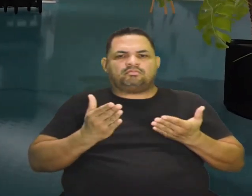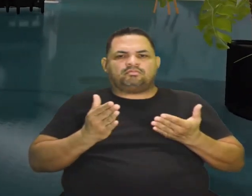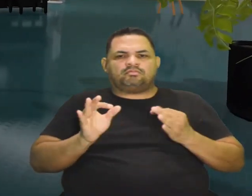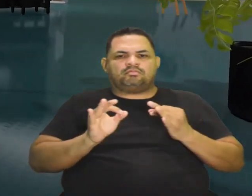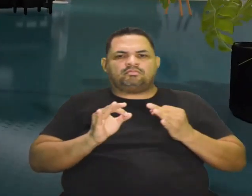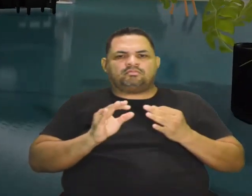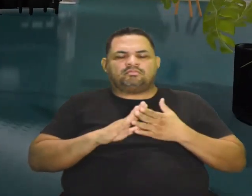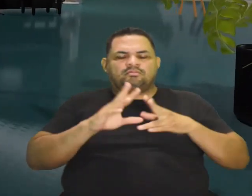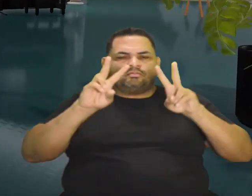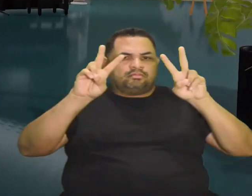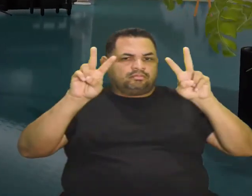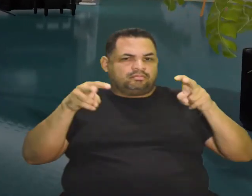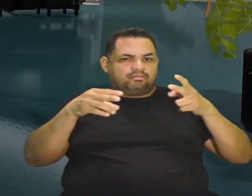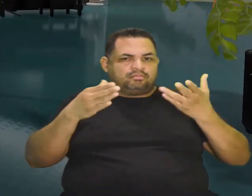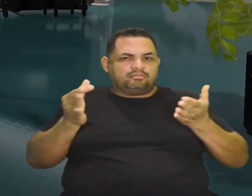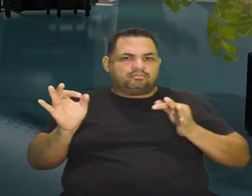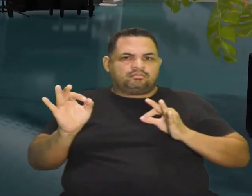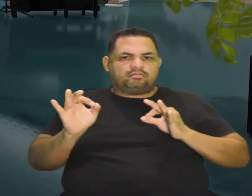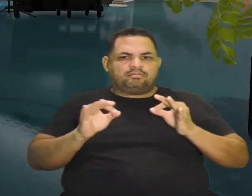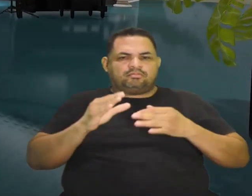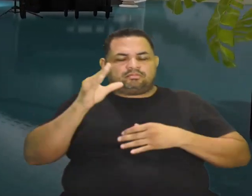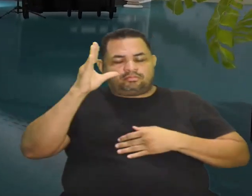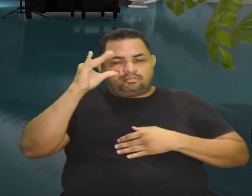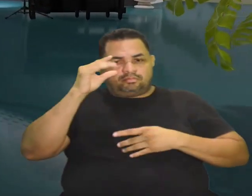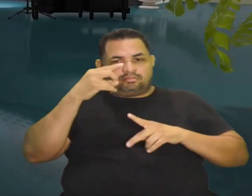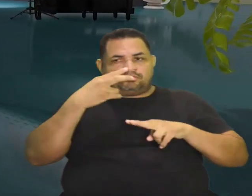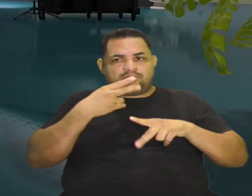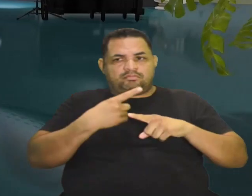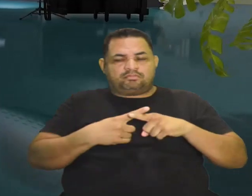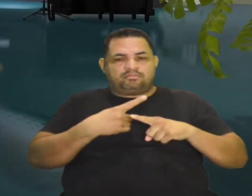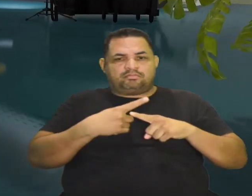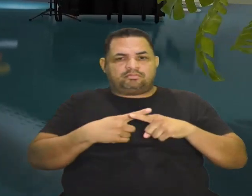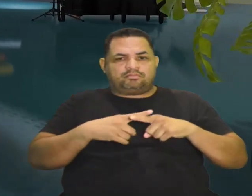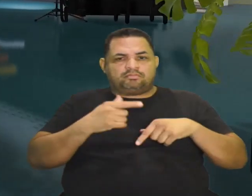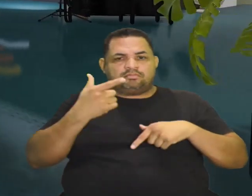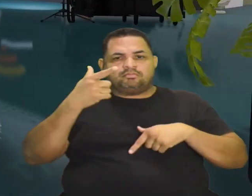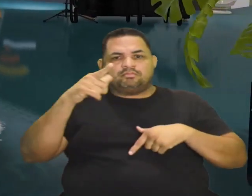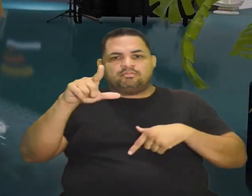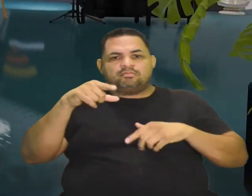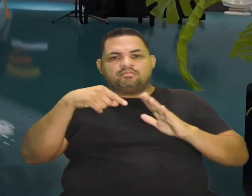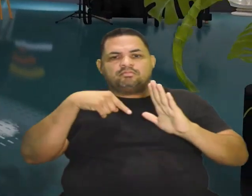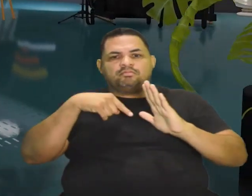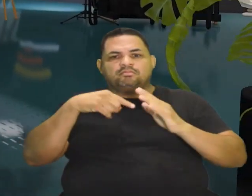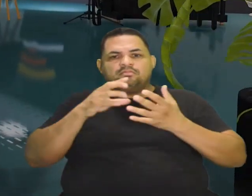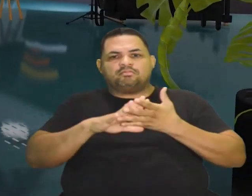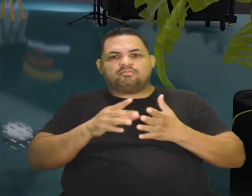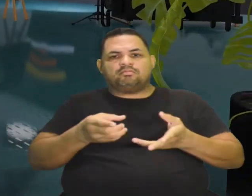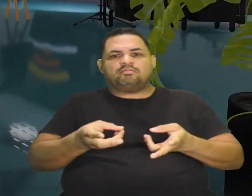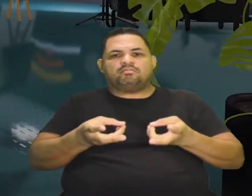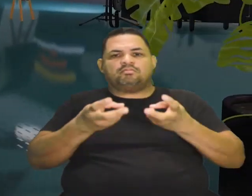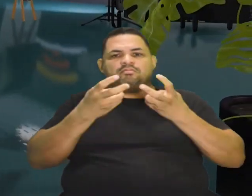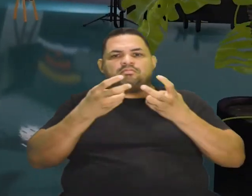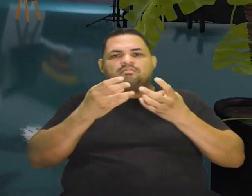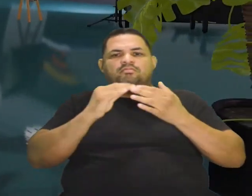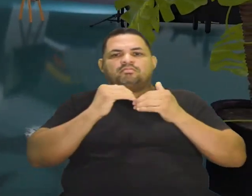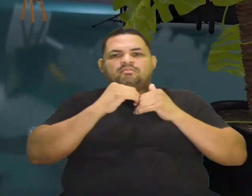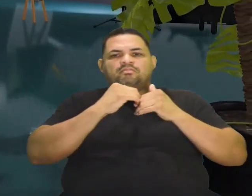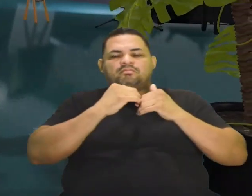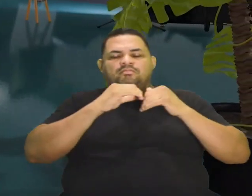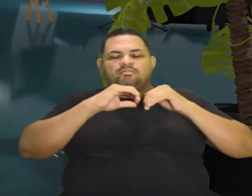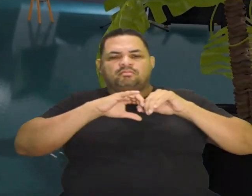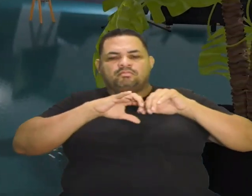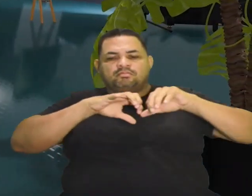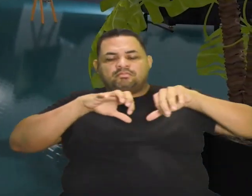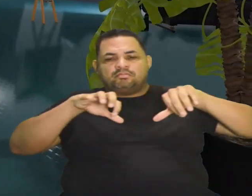foi um tema, né, bastante interessante, porque conseguimos ali perceber o rompimento, né, dos